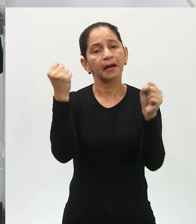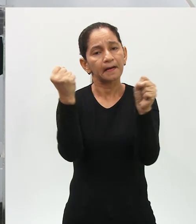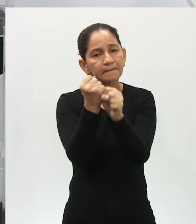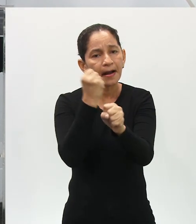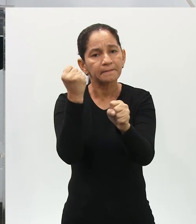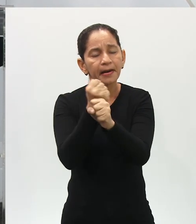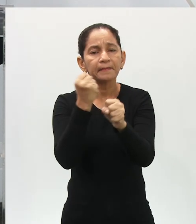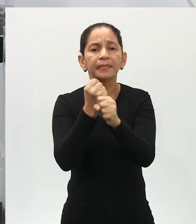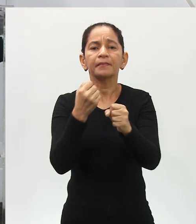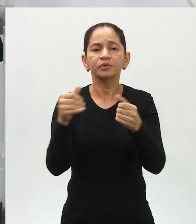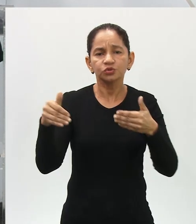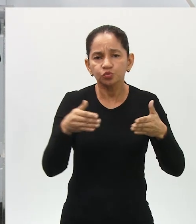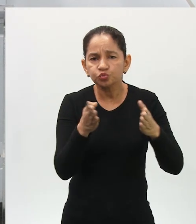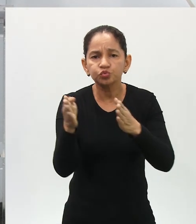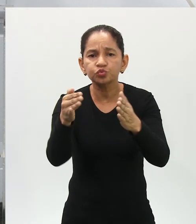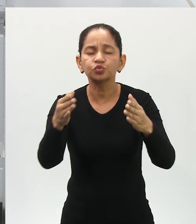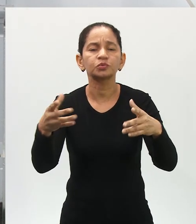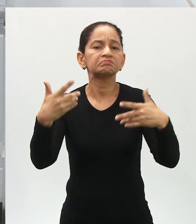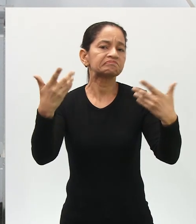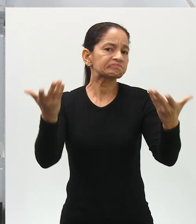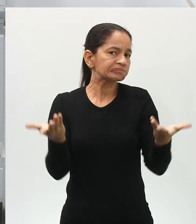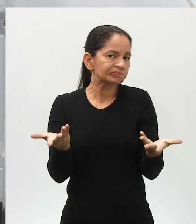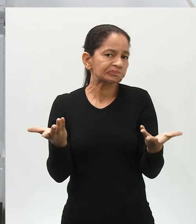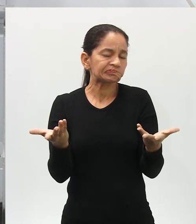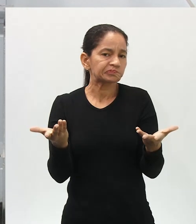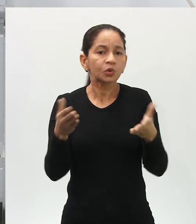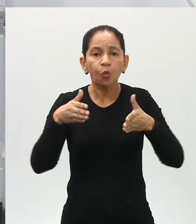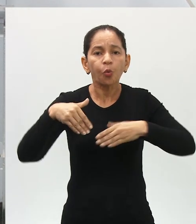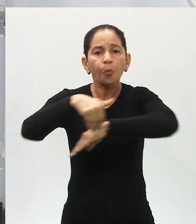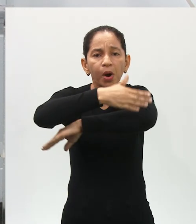construir uma estrada, vai construir ali